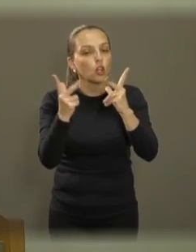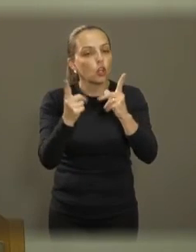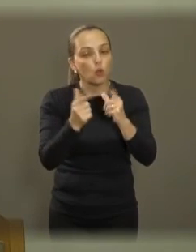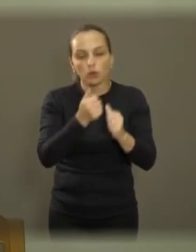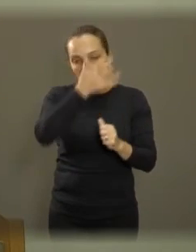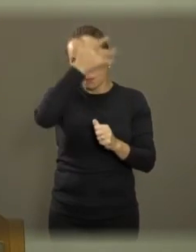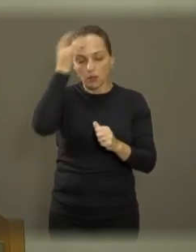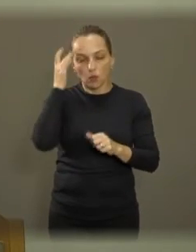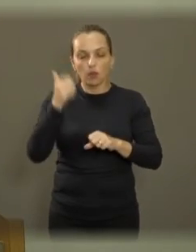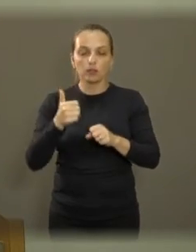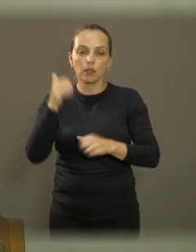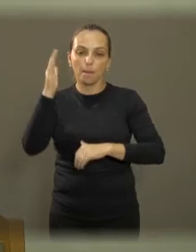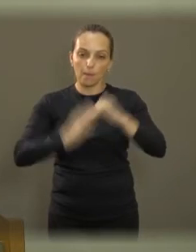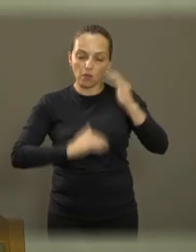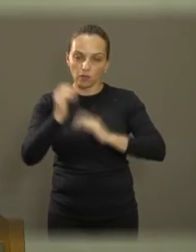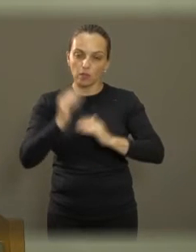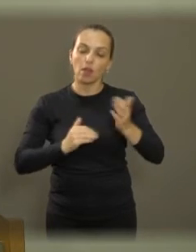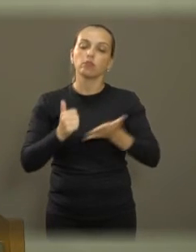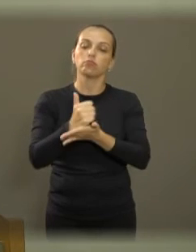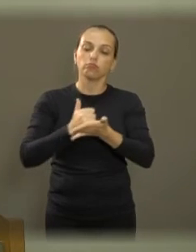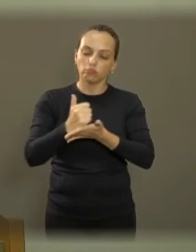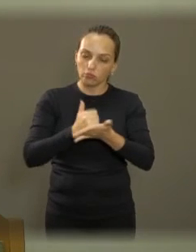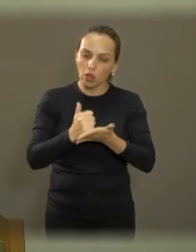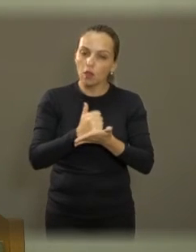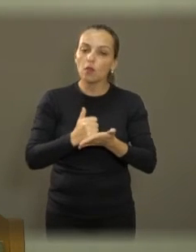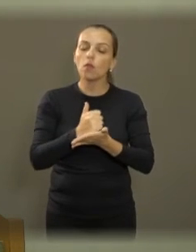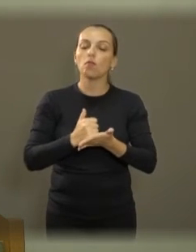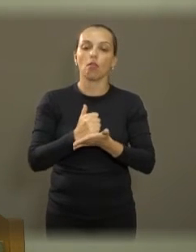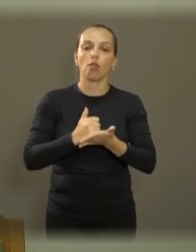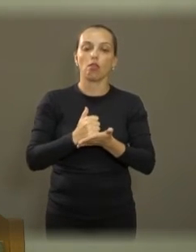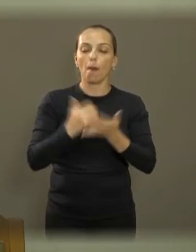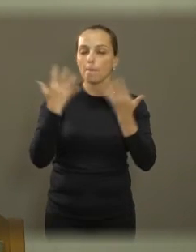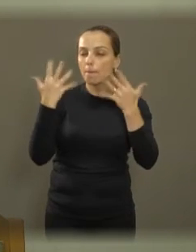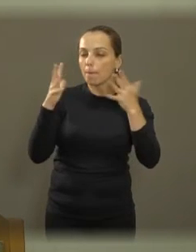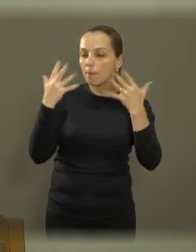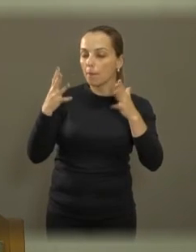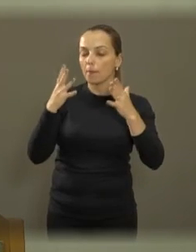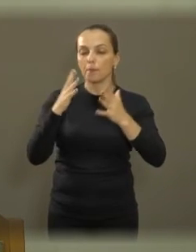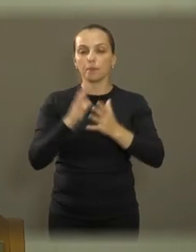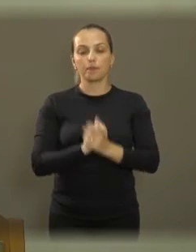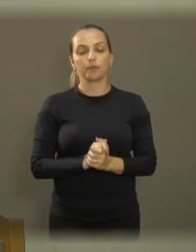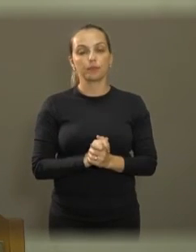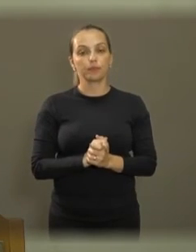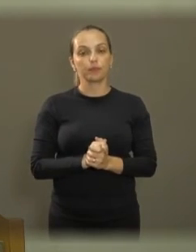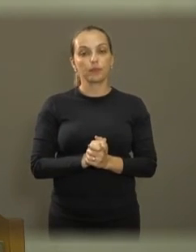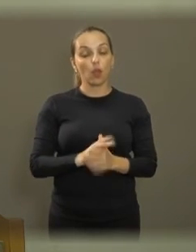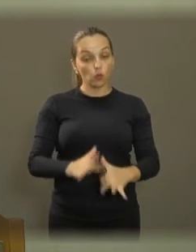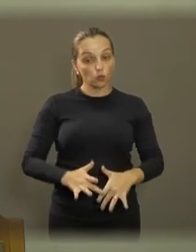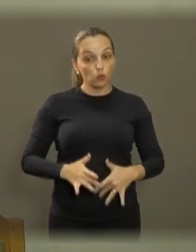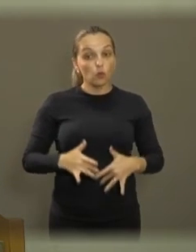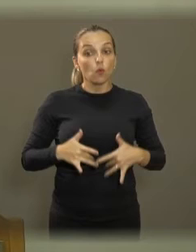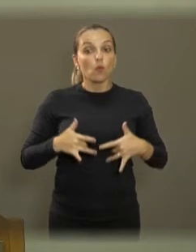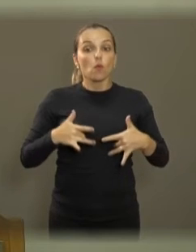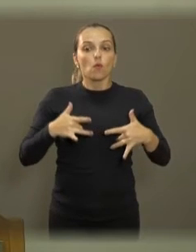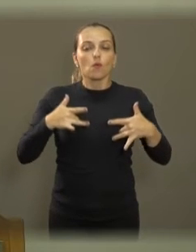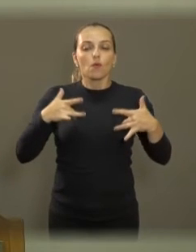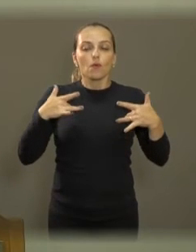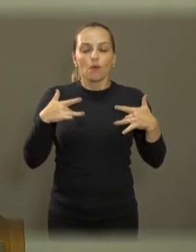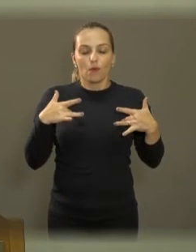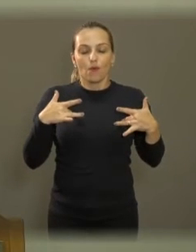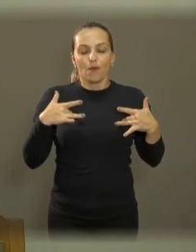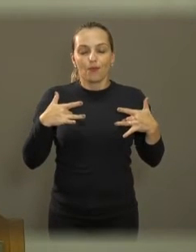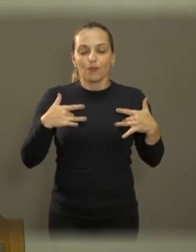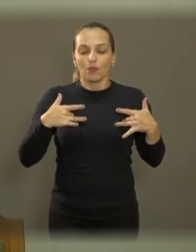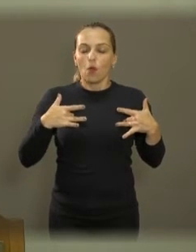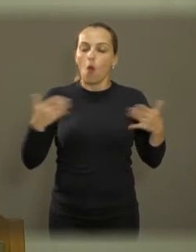farmacêuticos, ao professor João Esteu, e dizer da honra, né, de poder estar hoje aqui